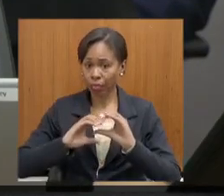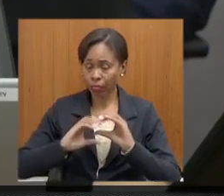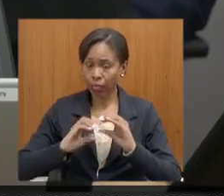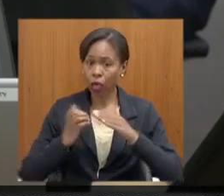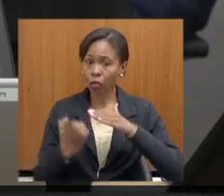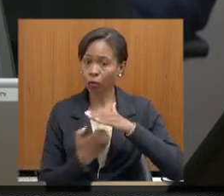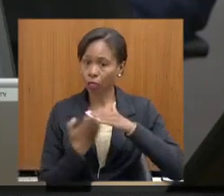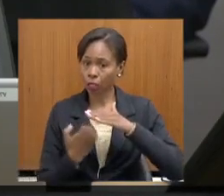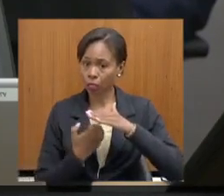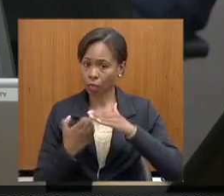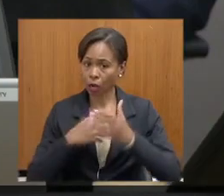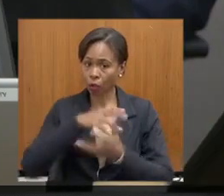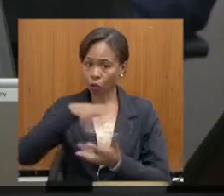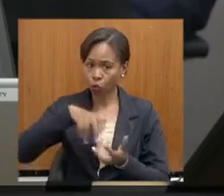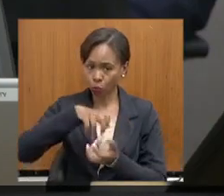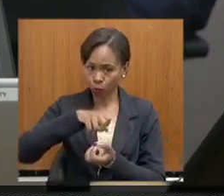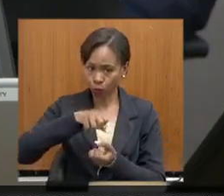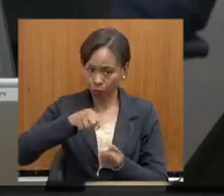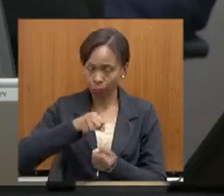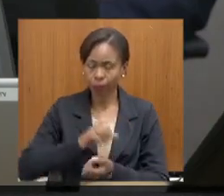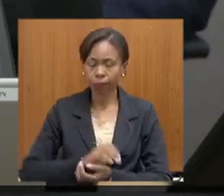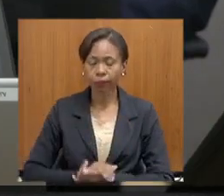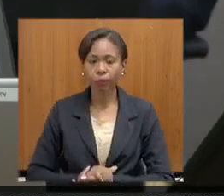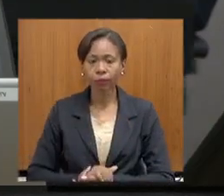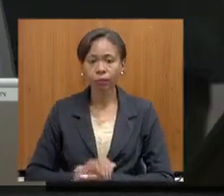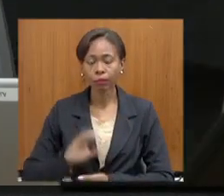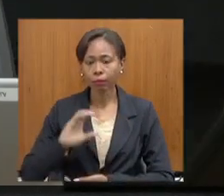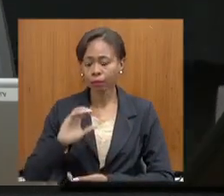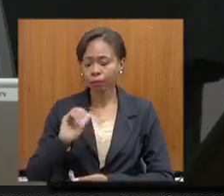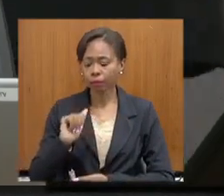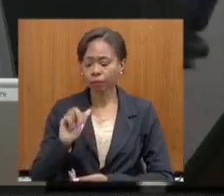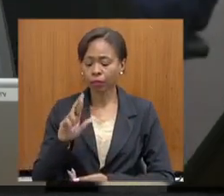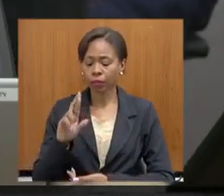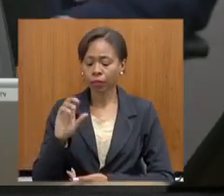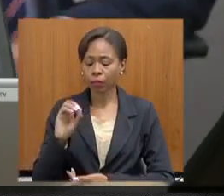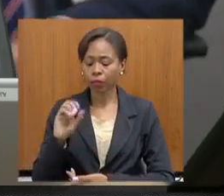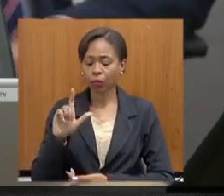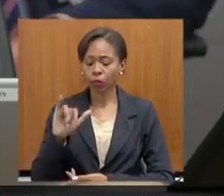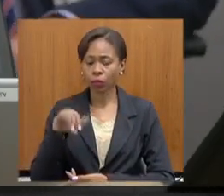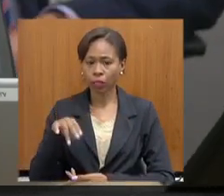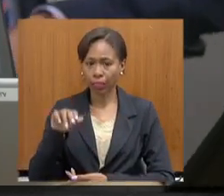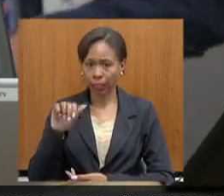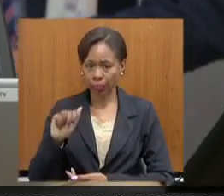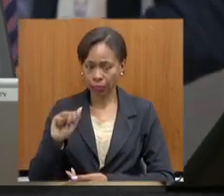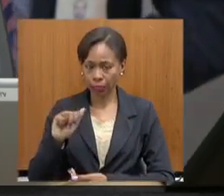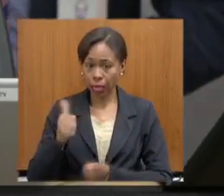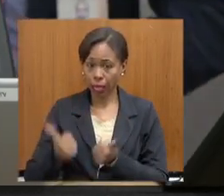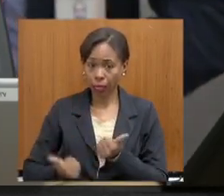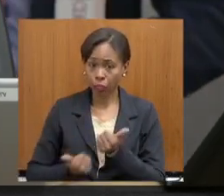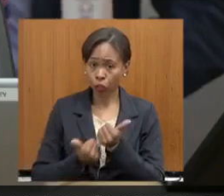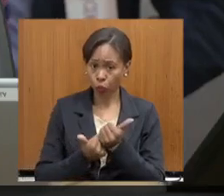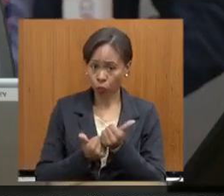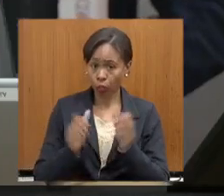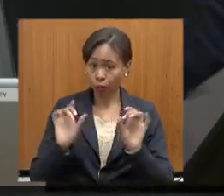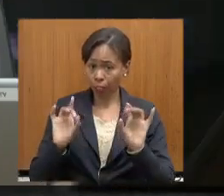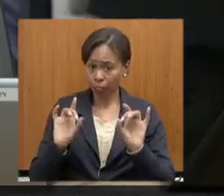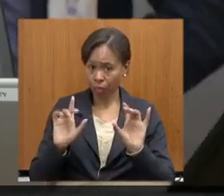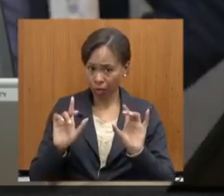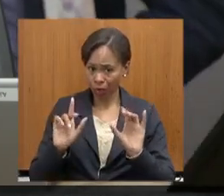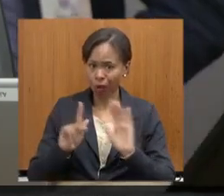sustentabilidade Carolina Abreu de Souza Brandão assessor especial da